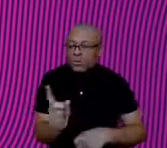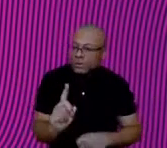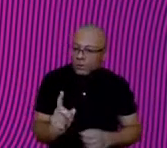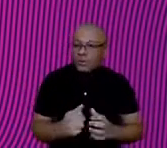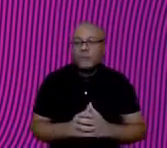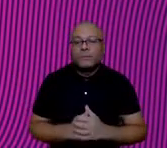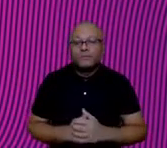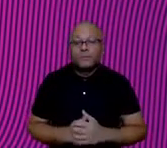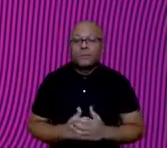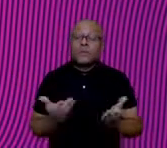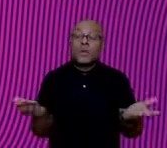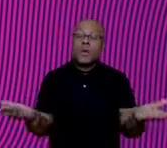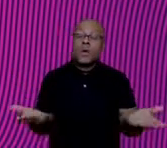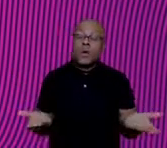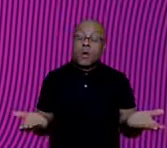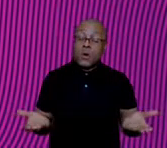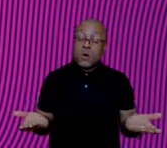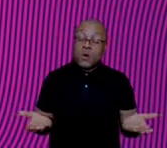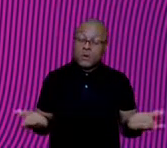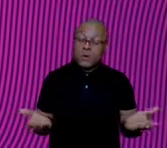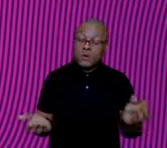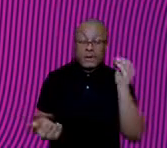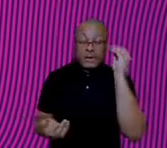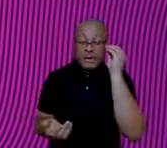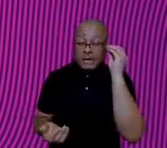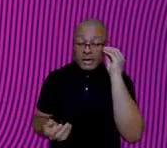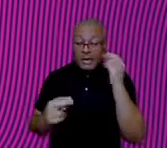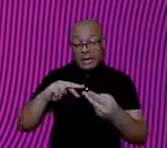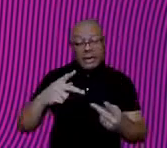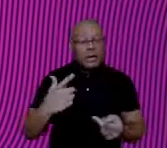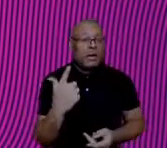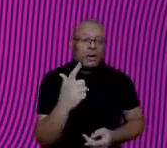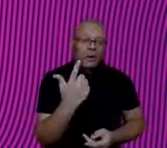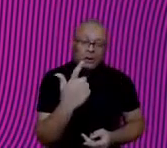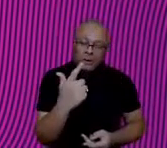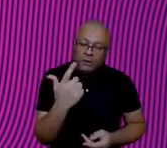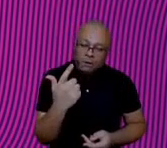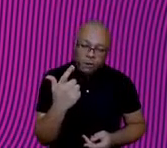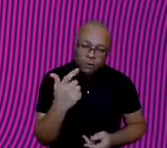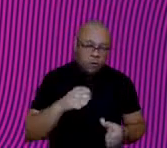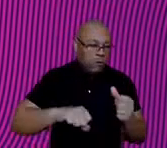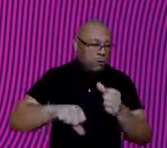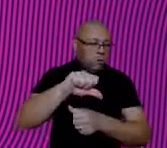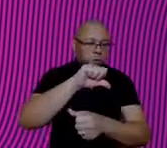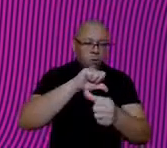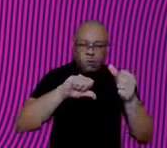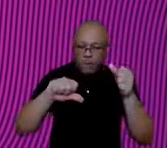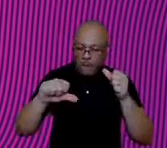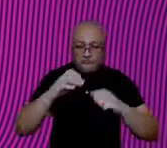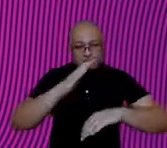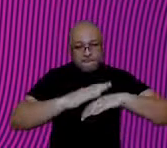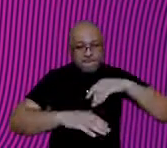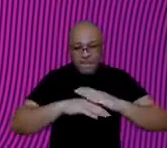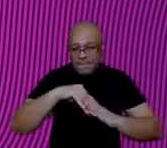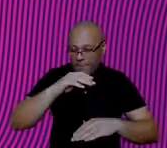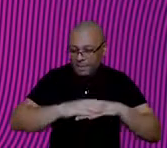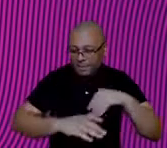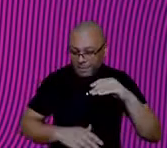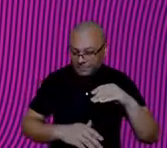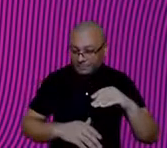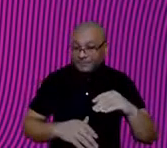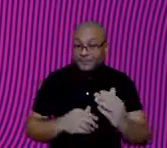em termos assim, de teste genético, a gente ainda não tem mudanças na prática clínica, assim, se o paciente for